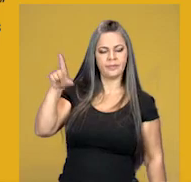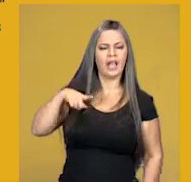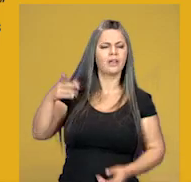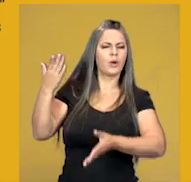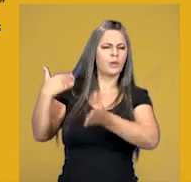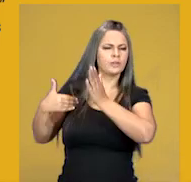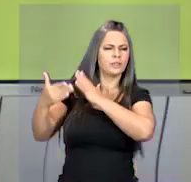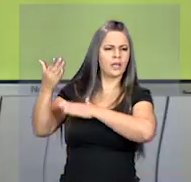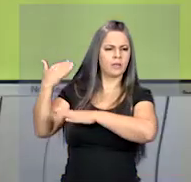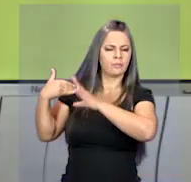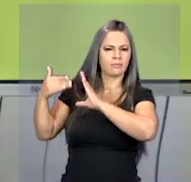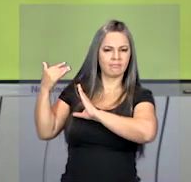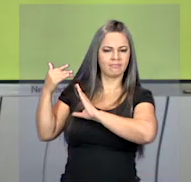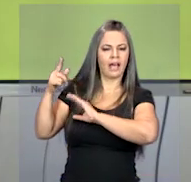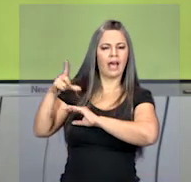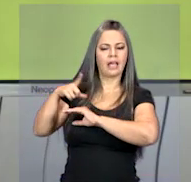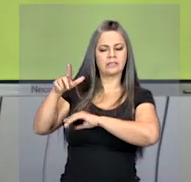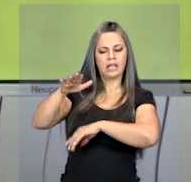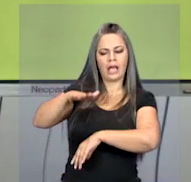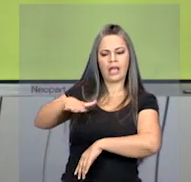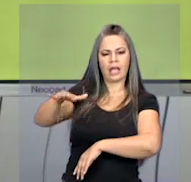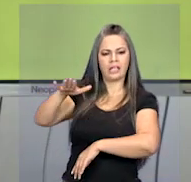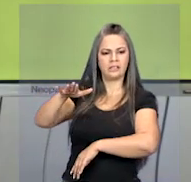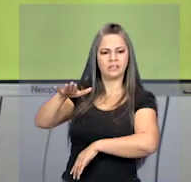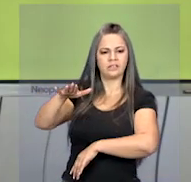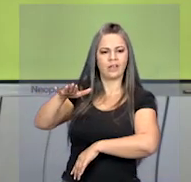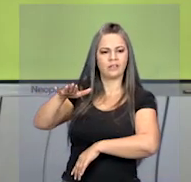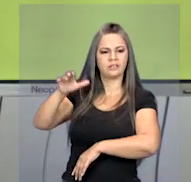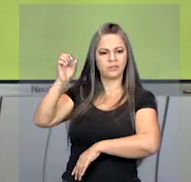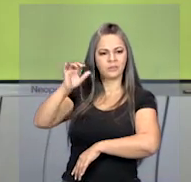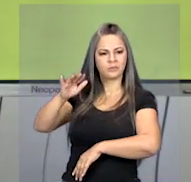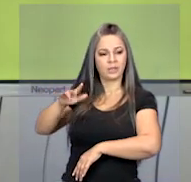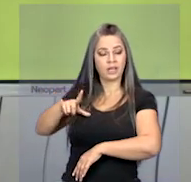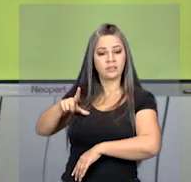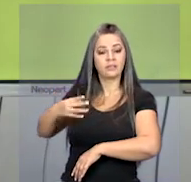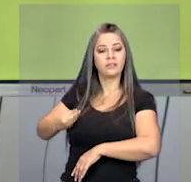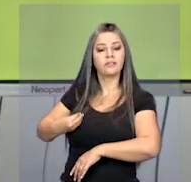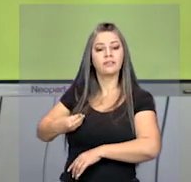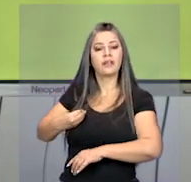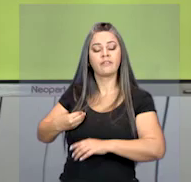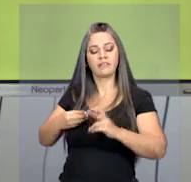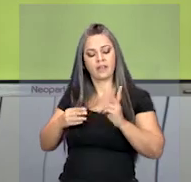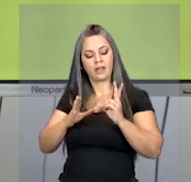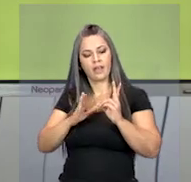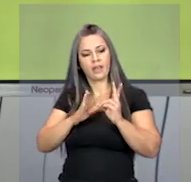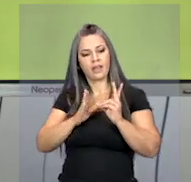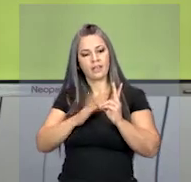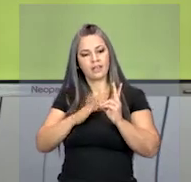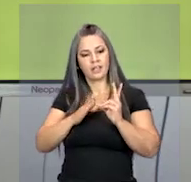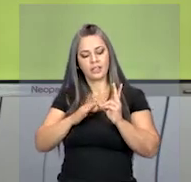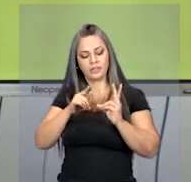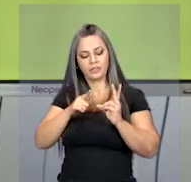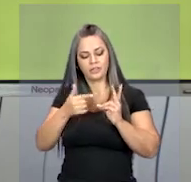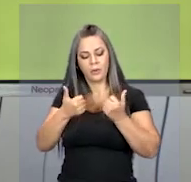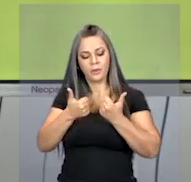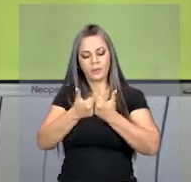indígena. É um fato possível? Sim, algo real. Né? É possível que isso aconteça. Ainda mais no nosso país. Né?